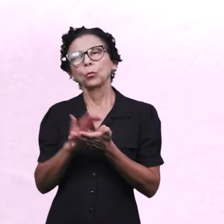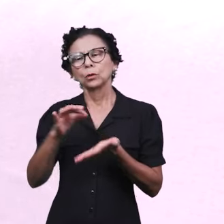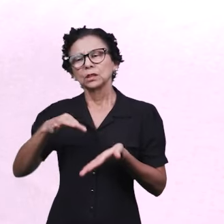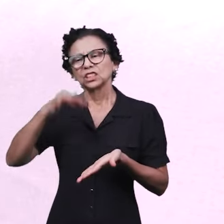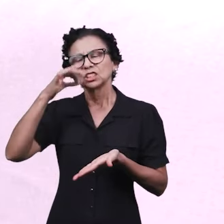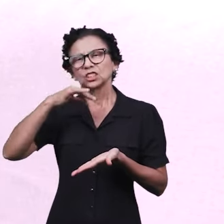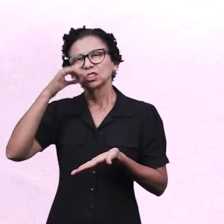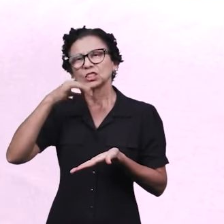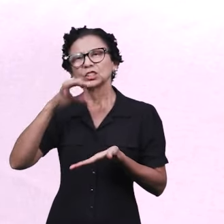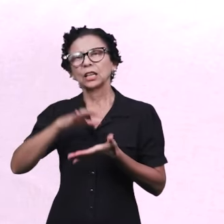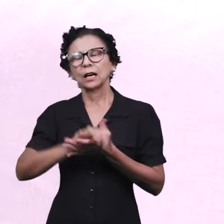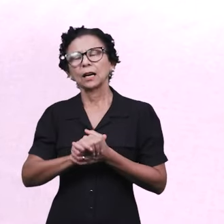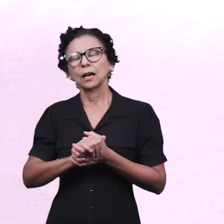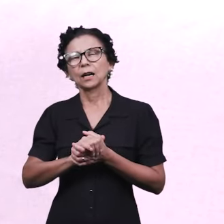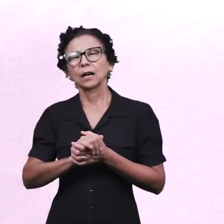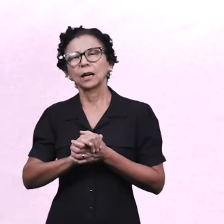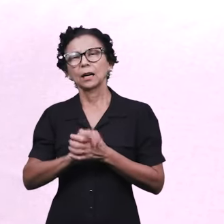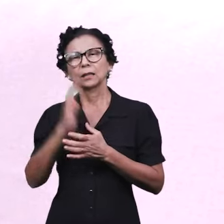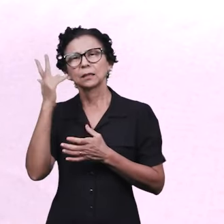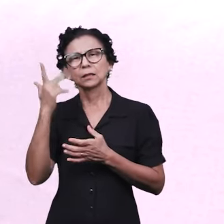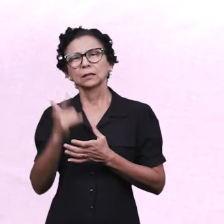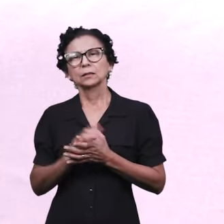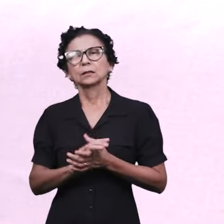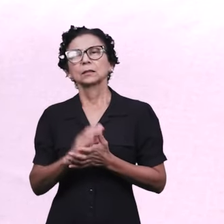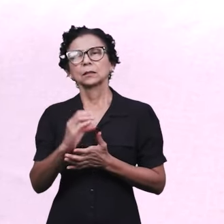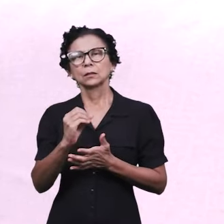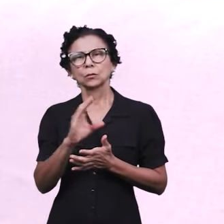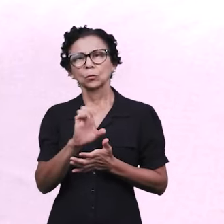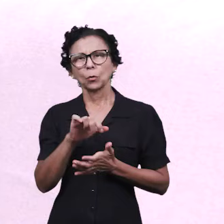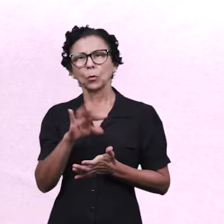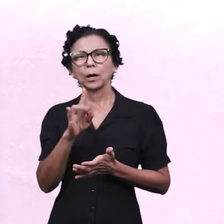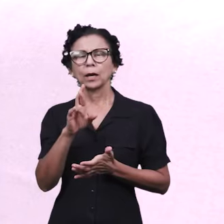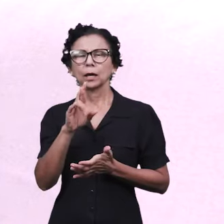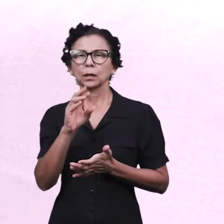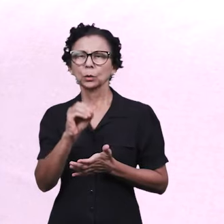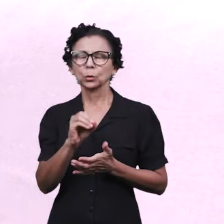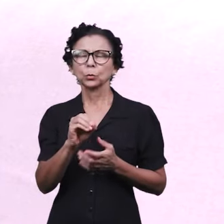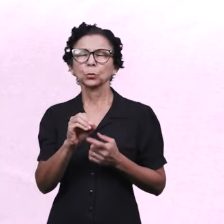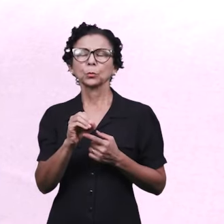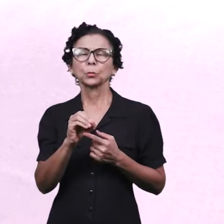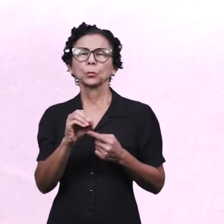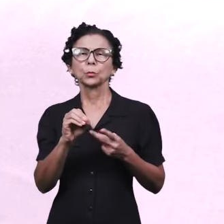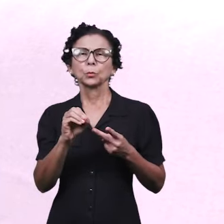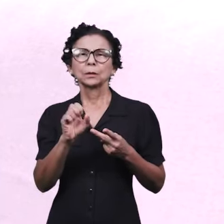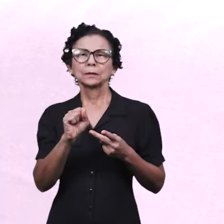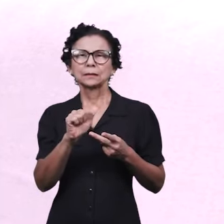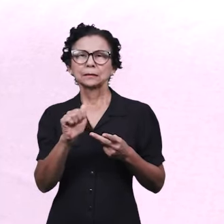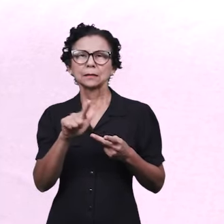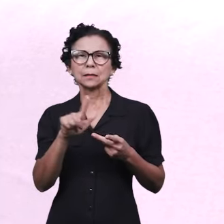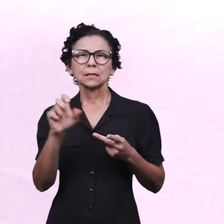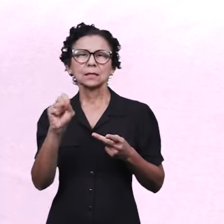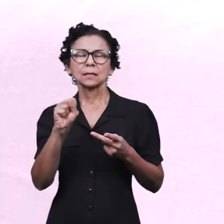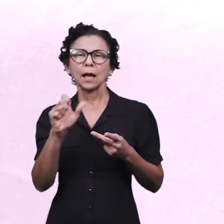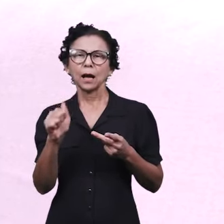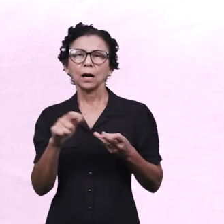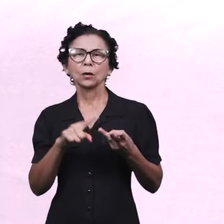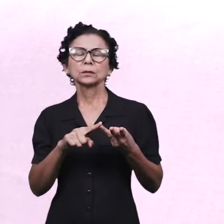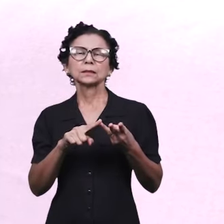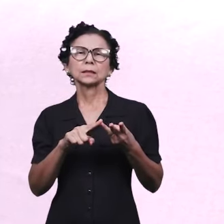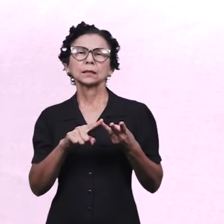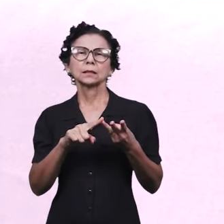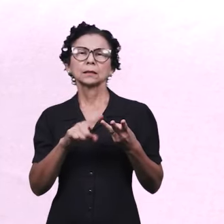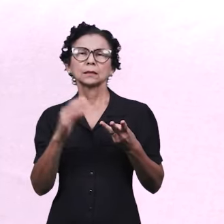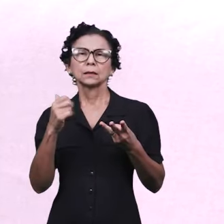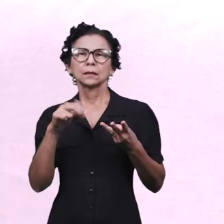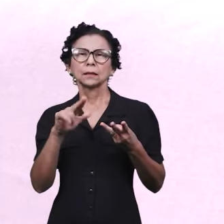como por exemplo tomilho o coentro a salsinha eh temperos à base de canela alho e cebola